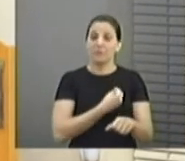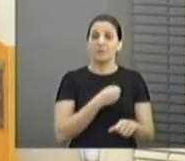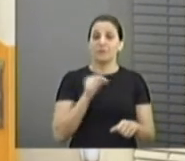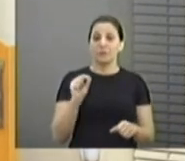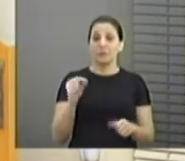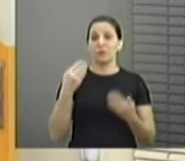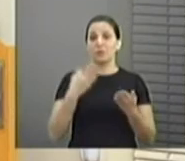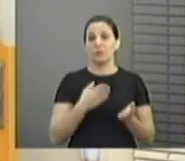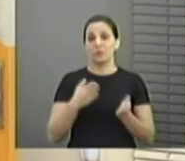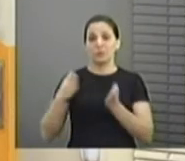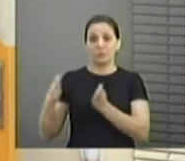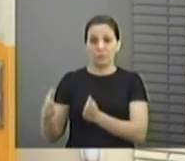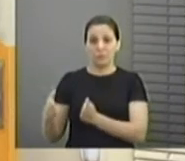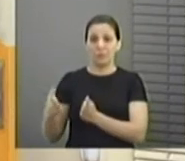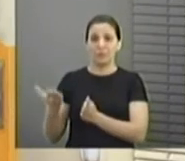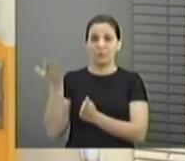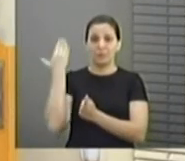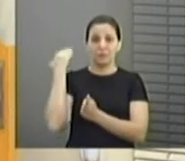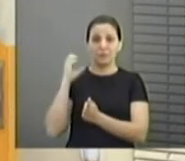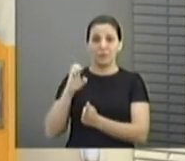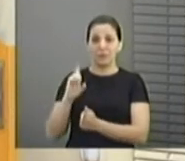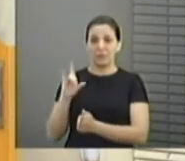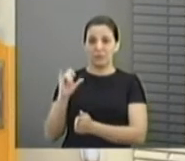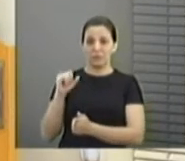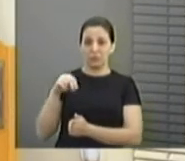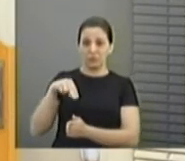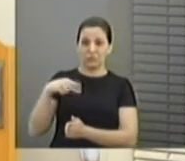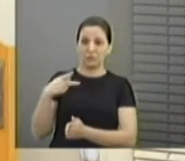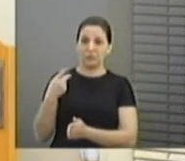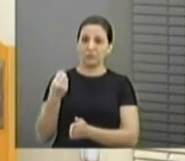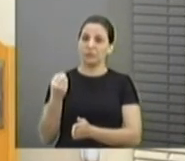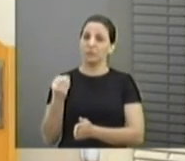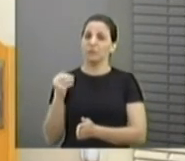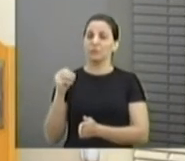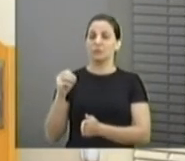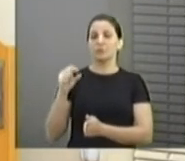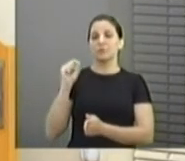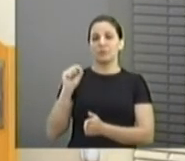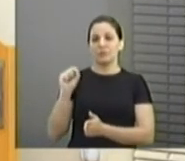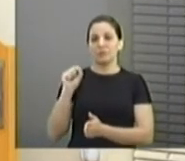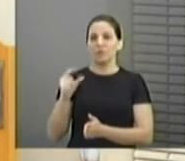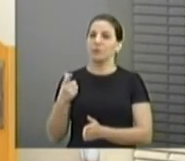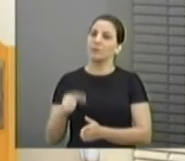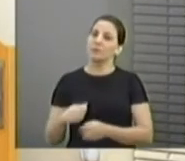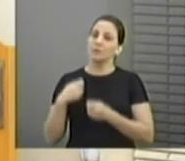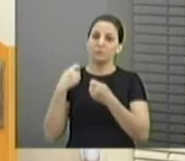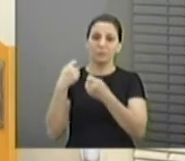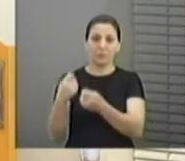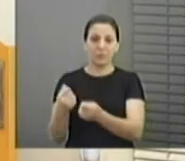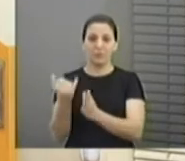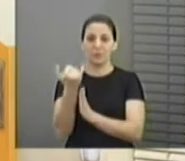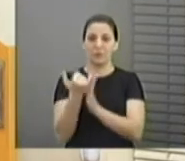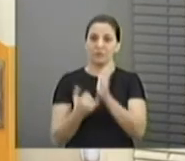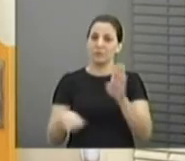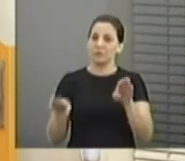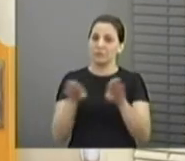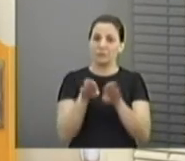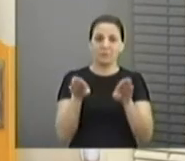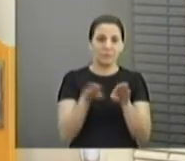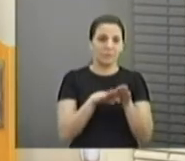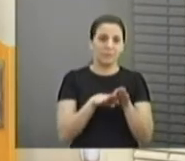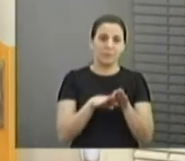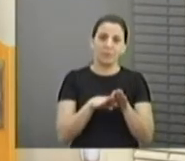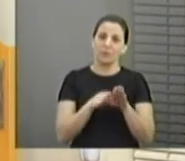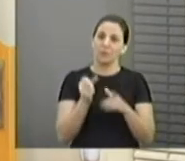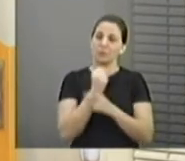no governo do ex-prefeito Edinho, que não só, durante vários anos, não deu a inflação, como também